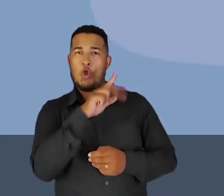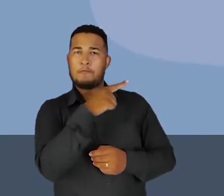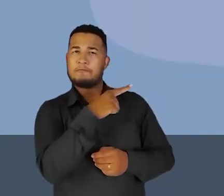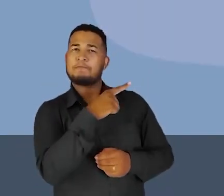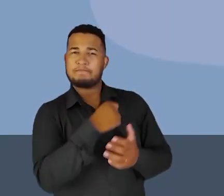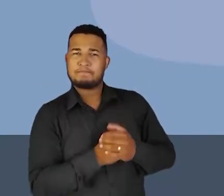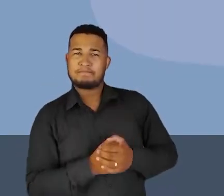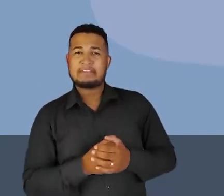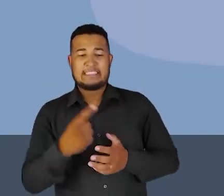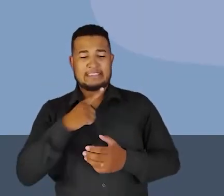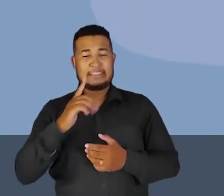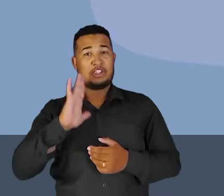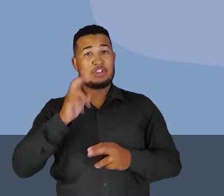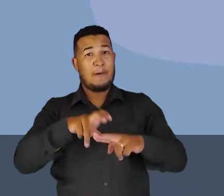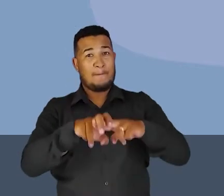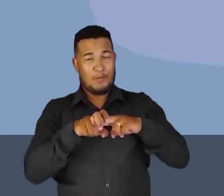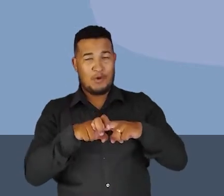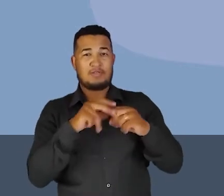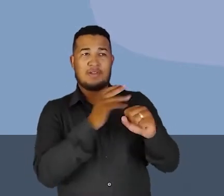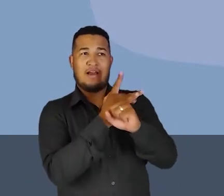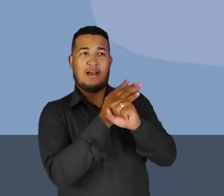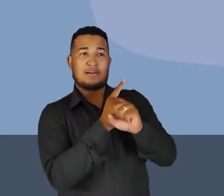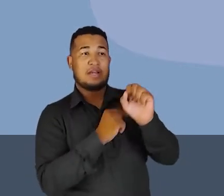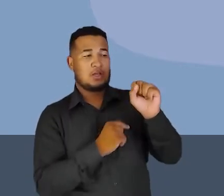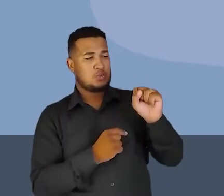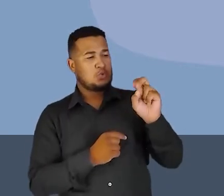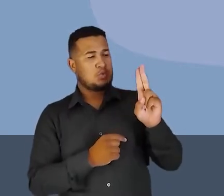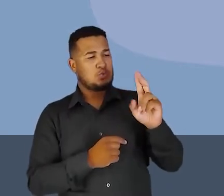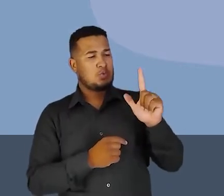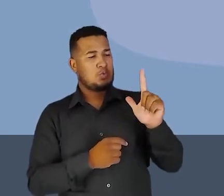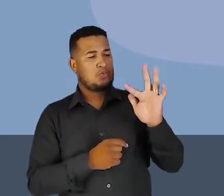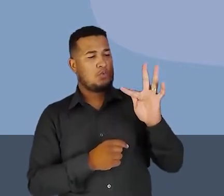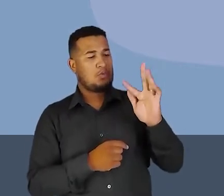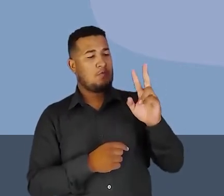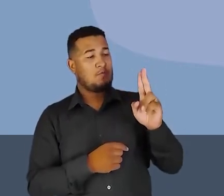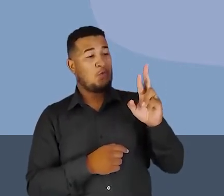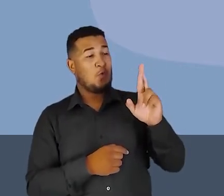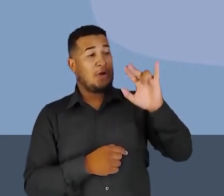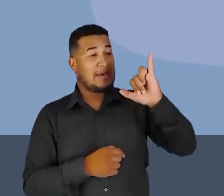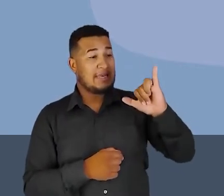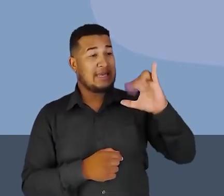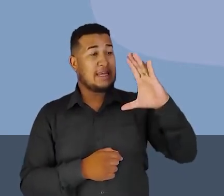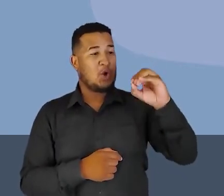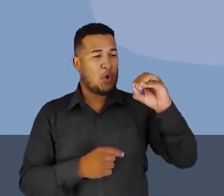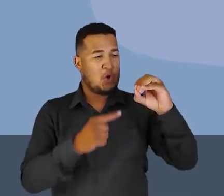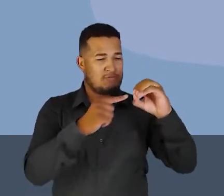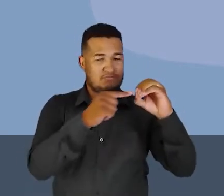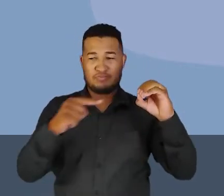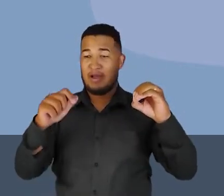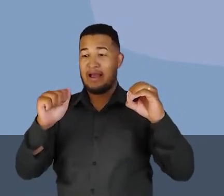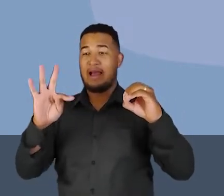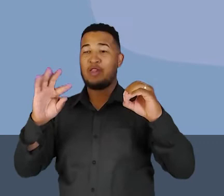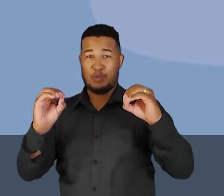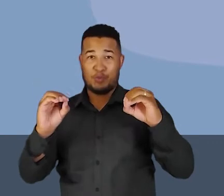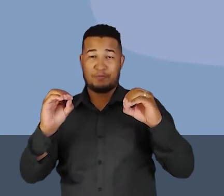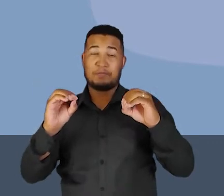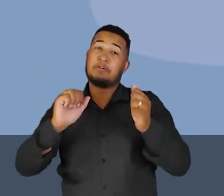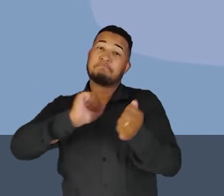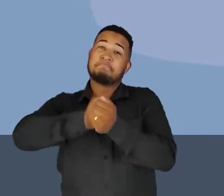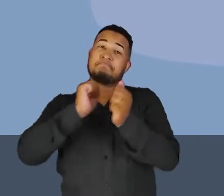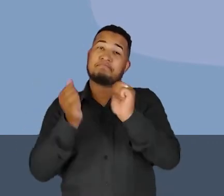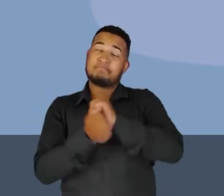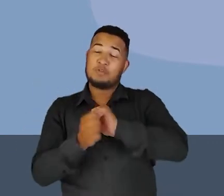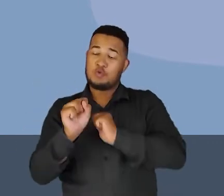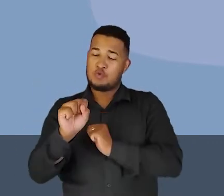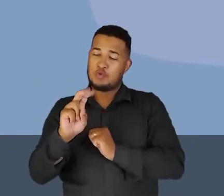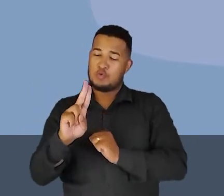vir determinado a partir do nome do ácido, que é sulfúrico, o íco vira ato, então sulfúrico vira sulfato,